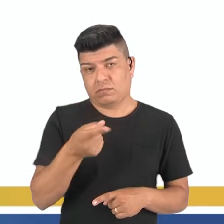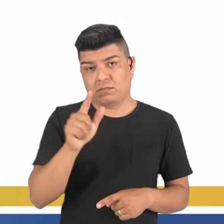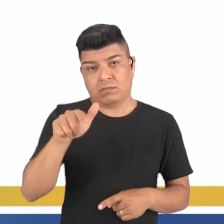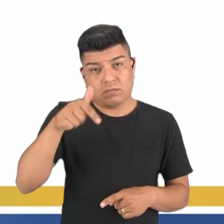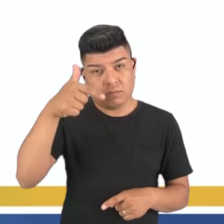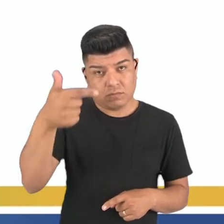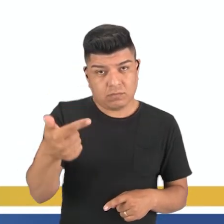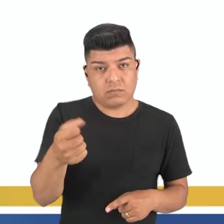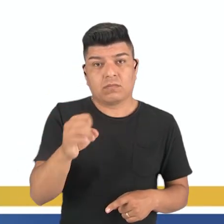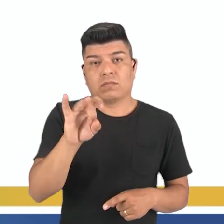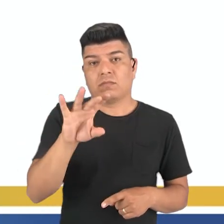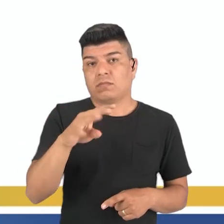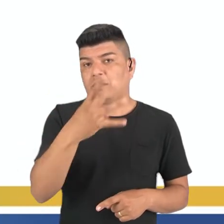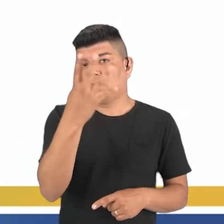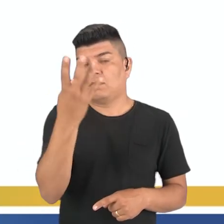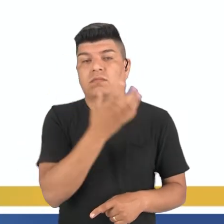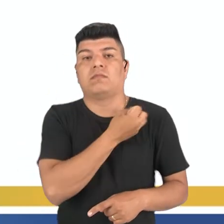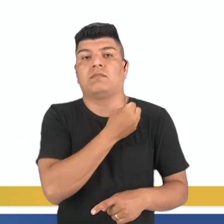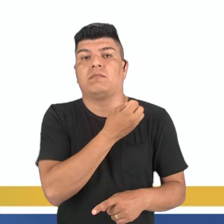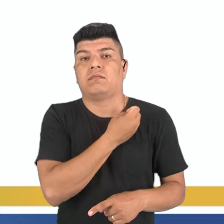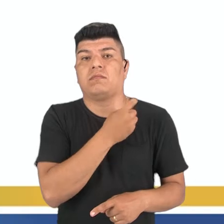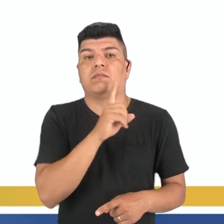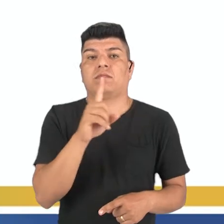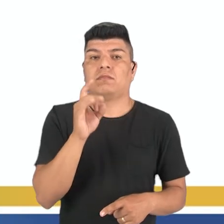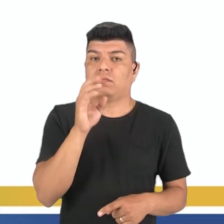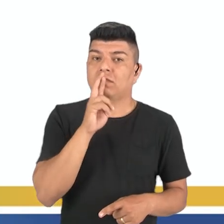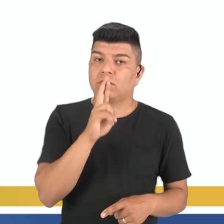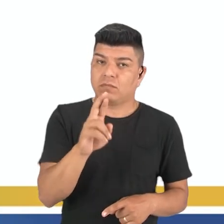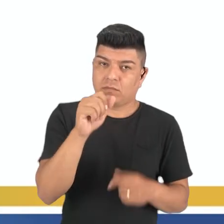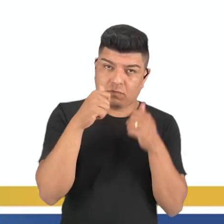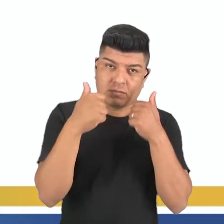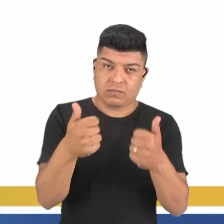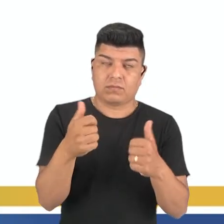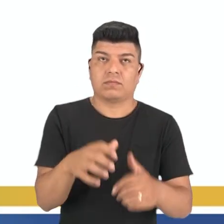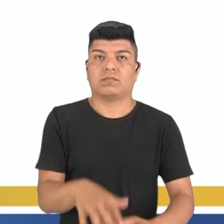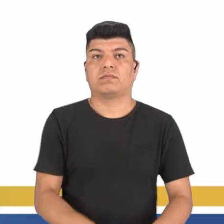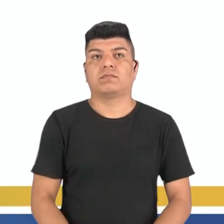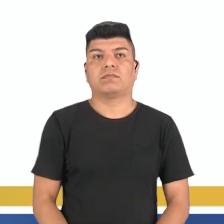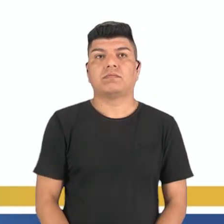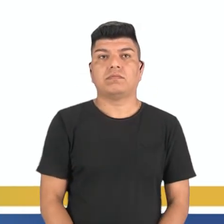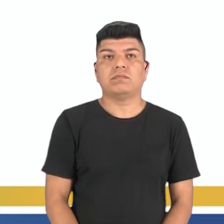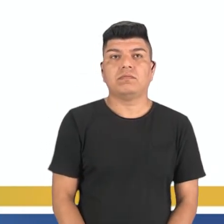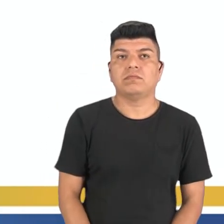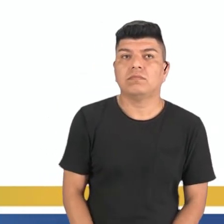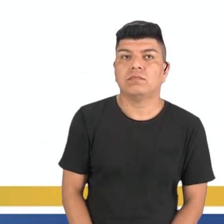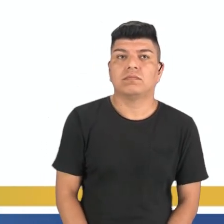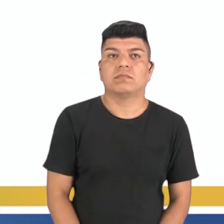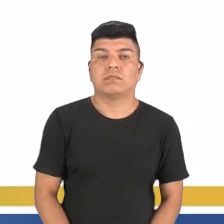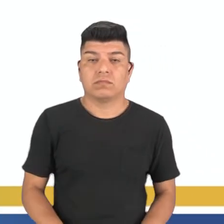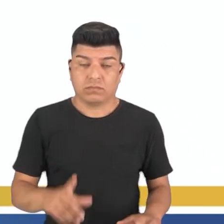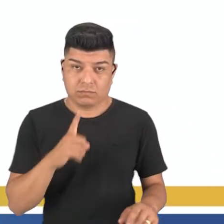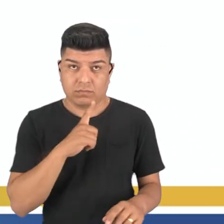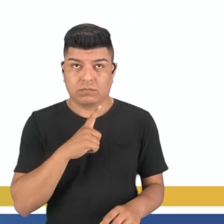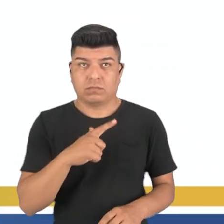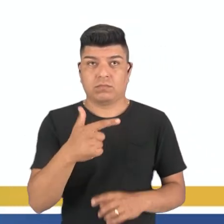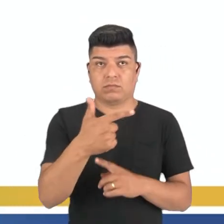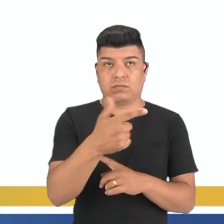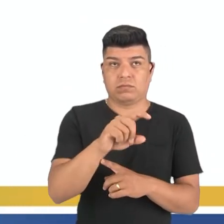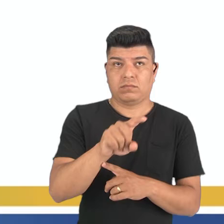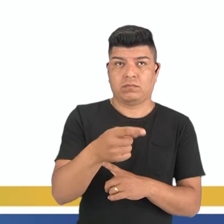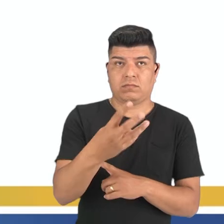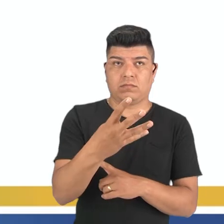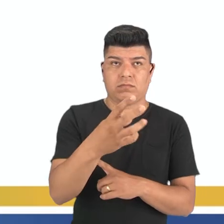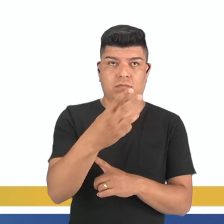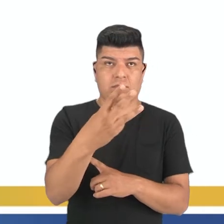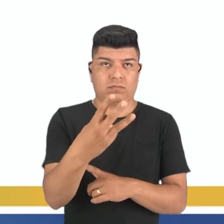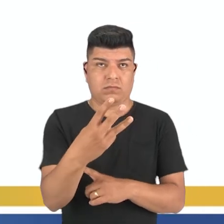vai contar as casas decimais lá na resposta, beleza? Muito bem, então logo 2,43